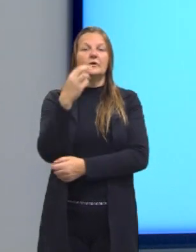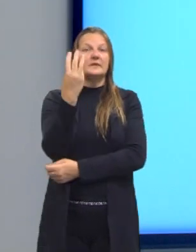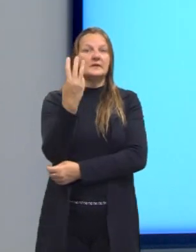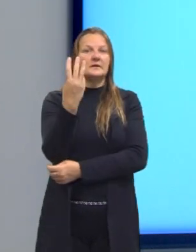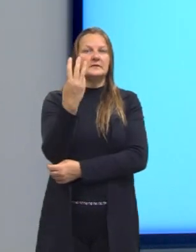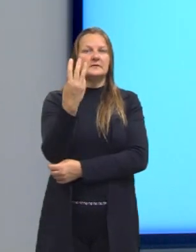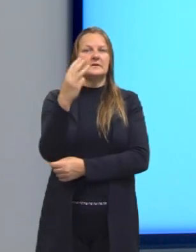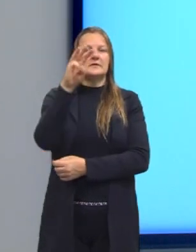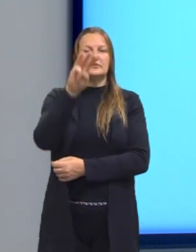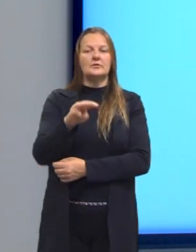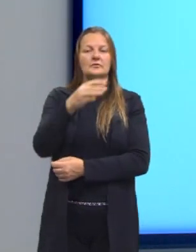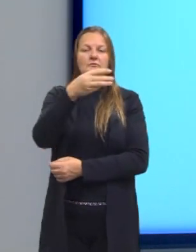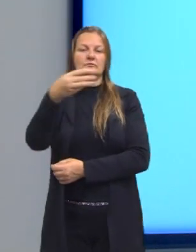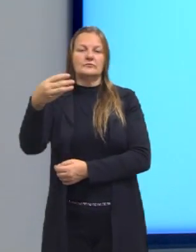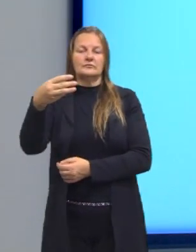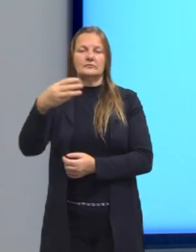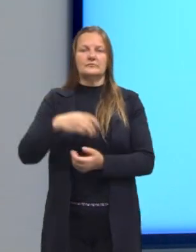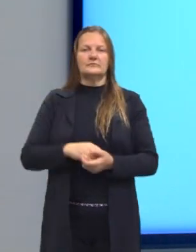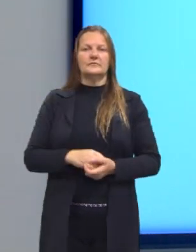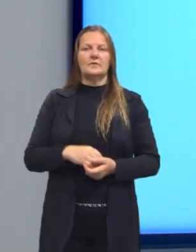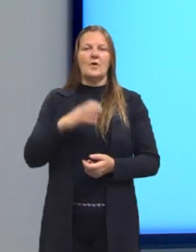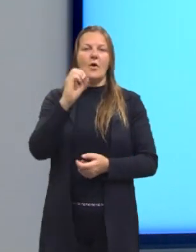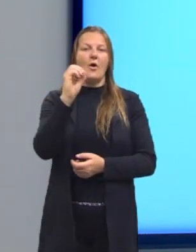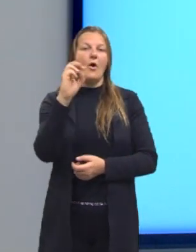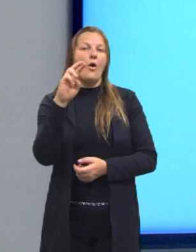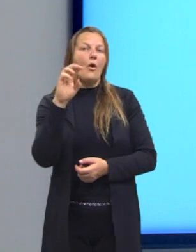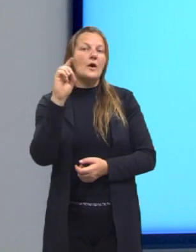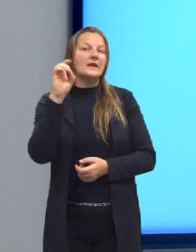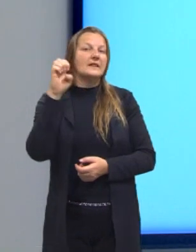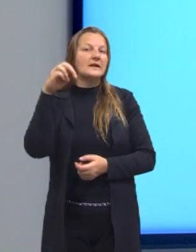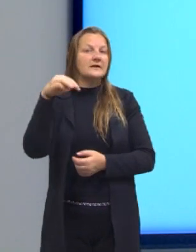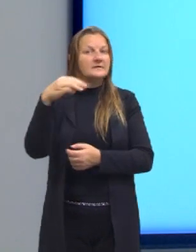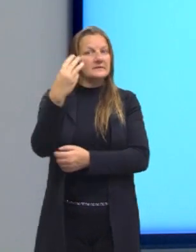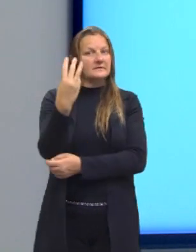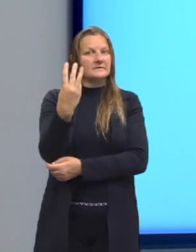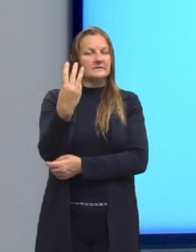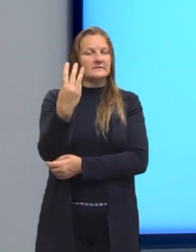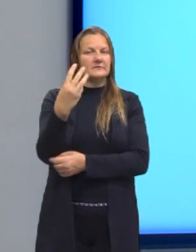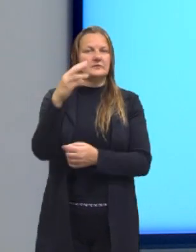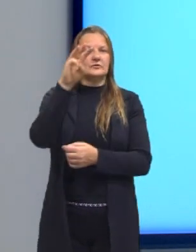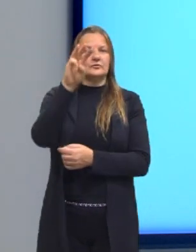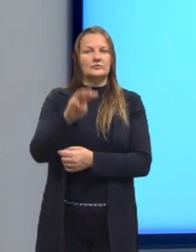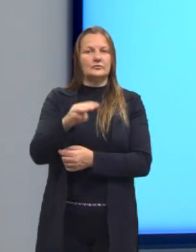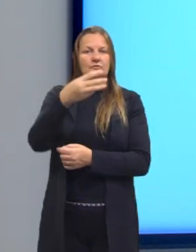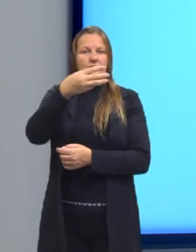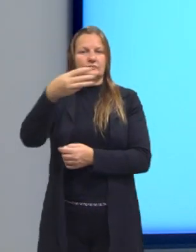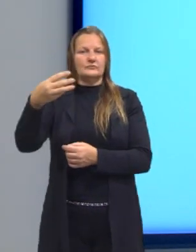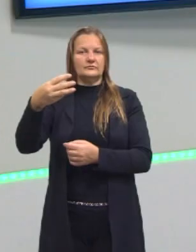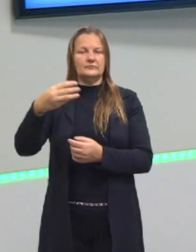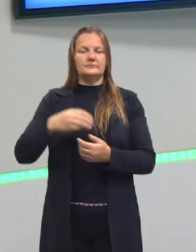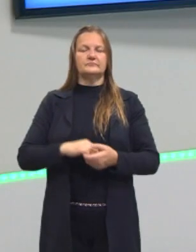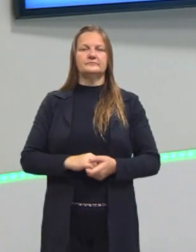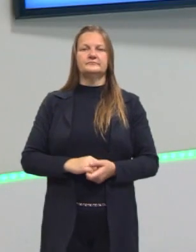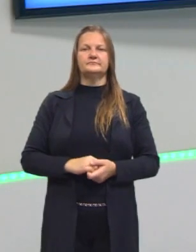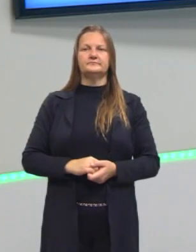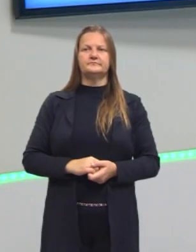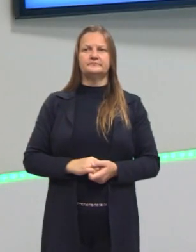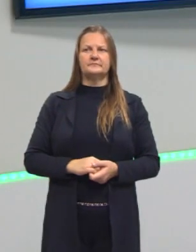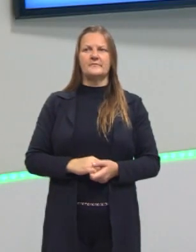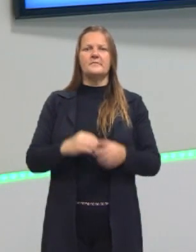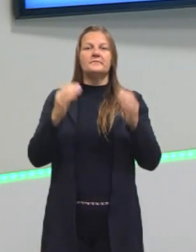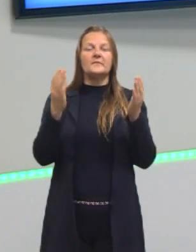três por três né ordem três já indica que ela é uma matriz quadrada três linhas três colunas